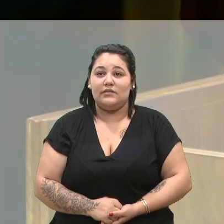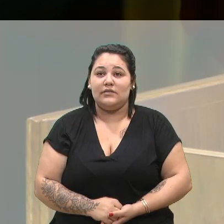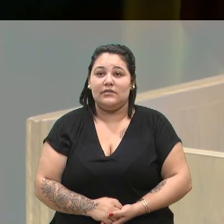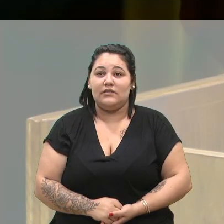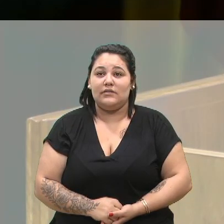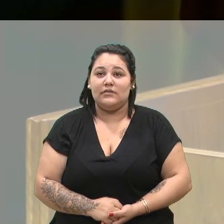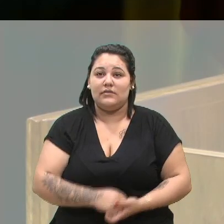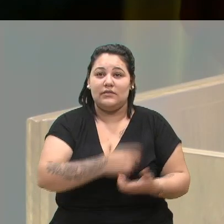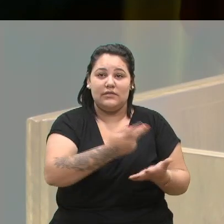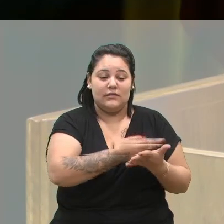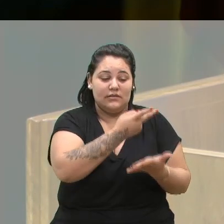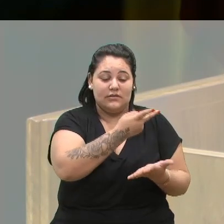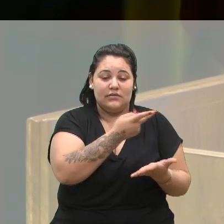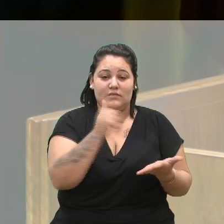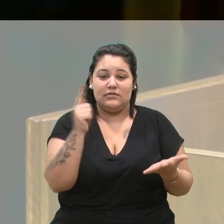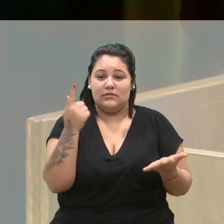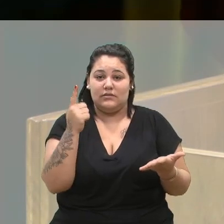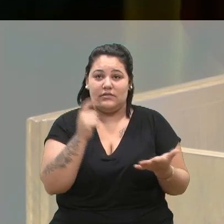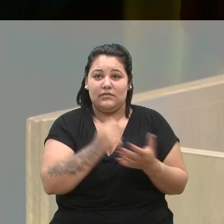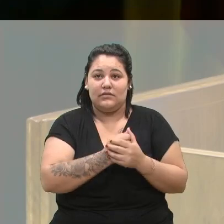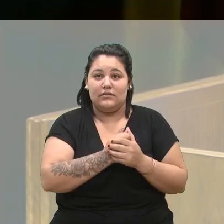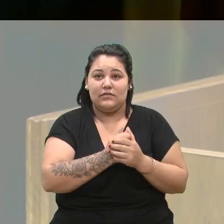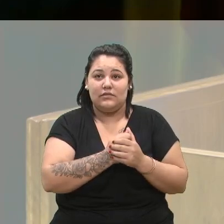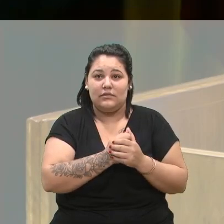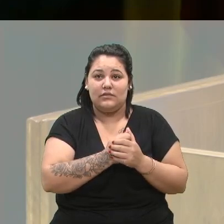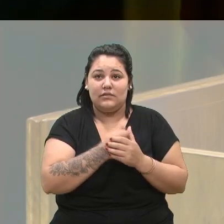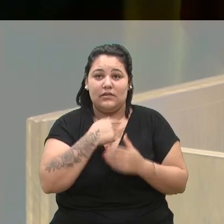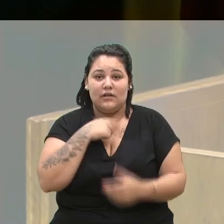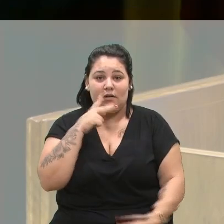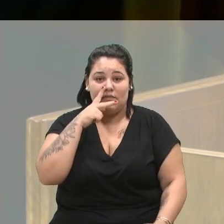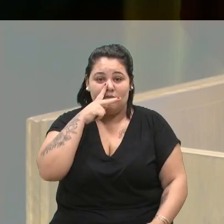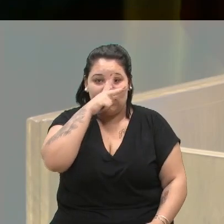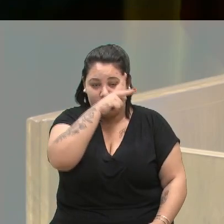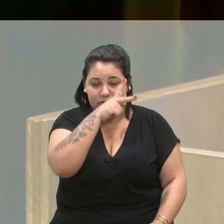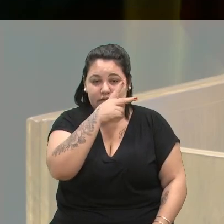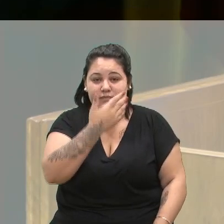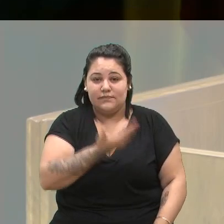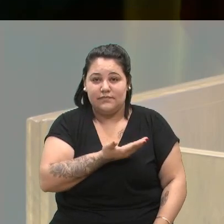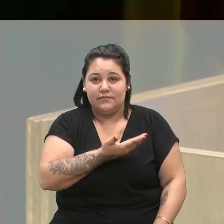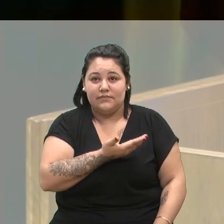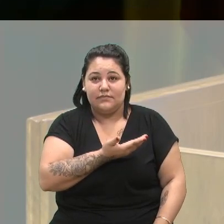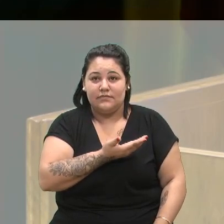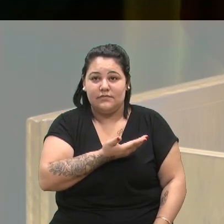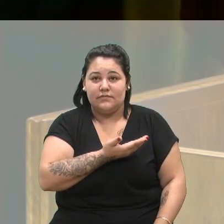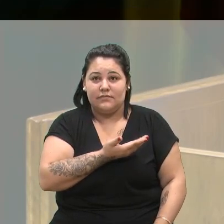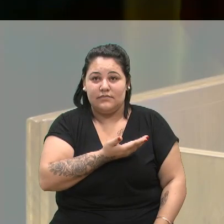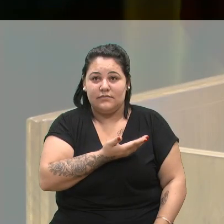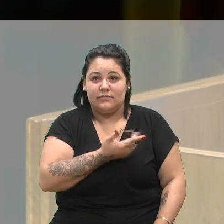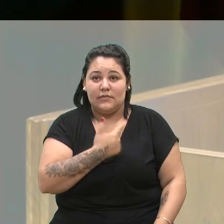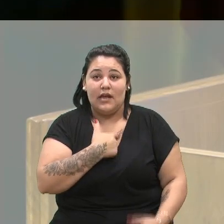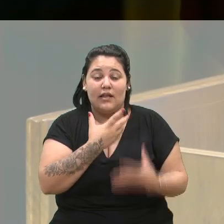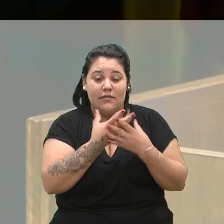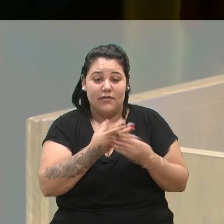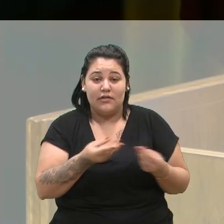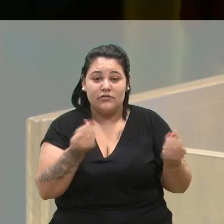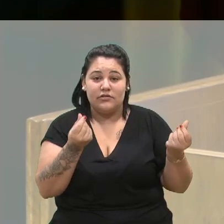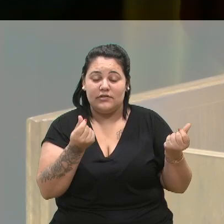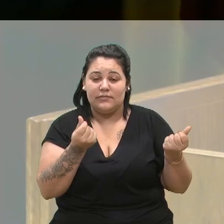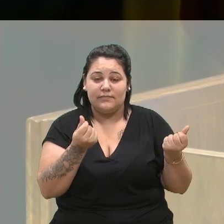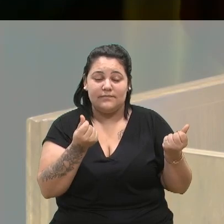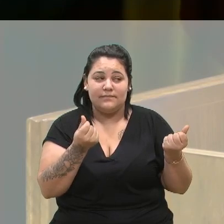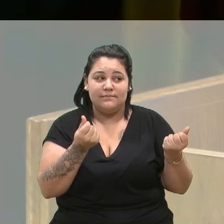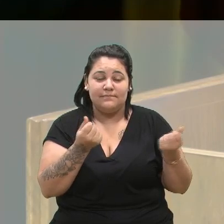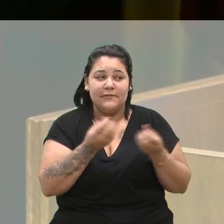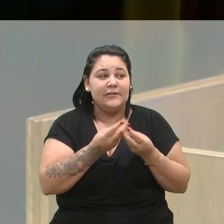Prêmio Nobel de Geografia, a força da alienação vem dessa fragilidade dos indivíduos,